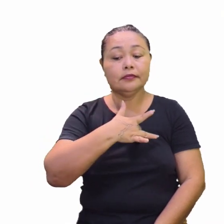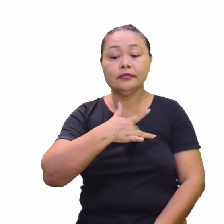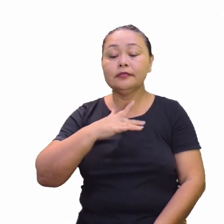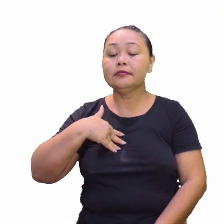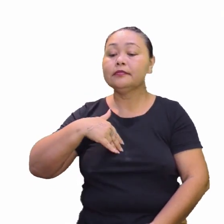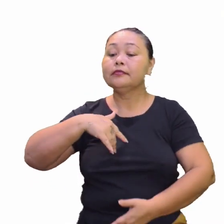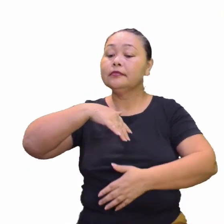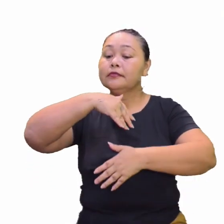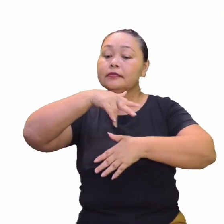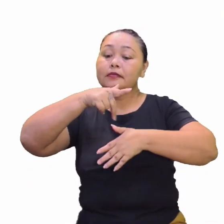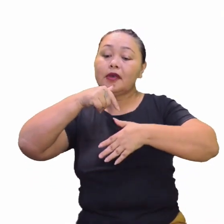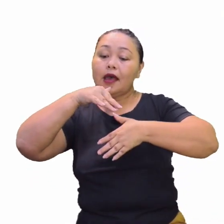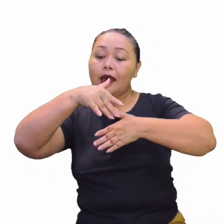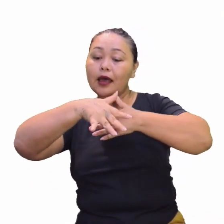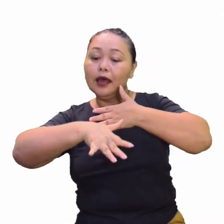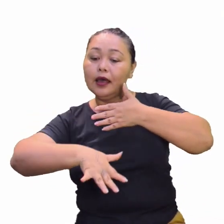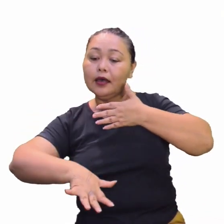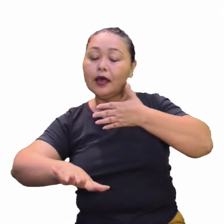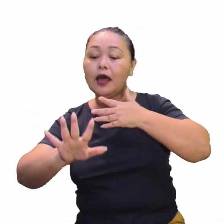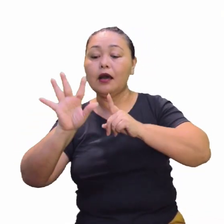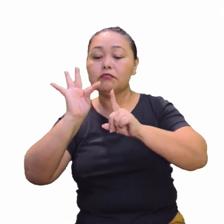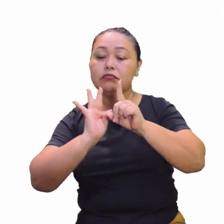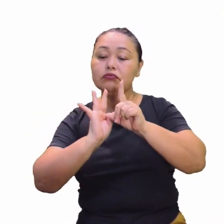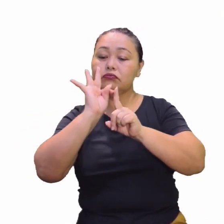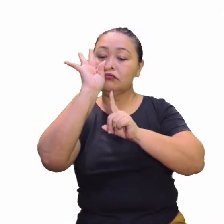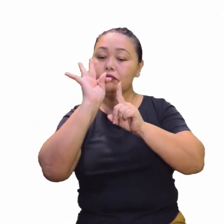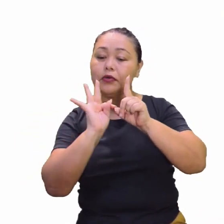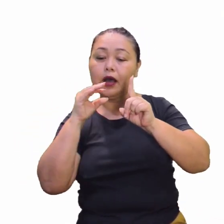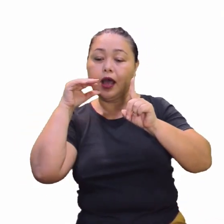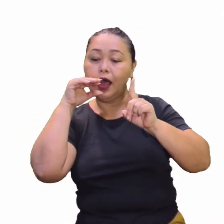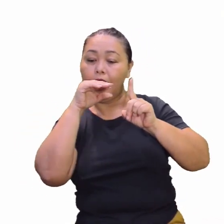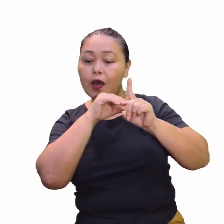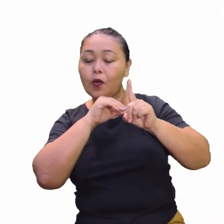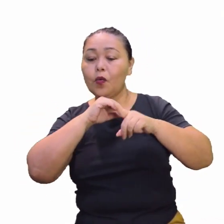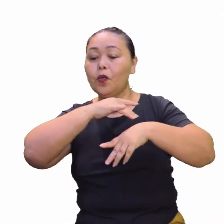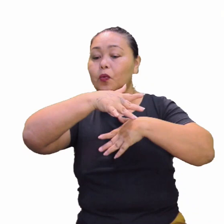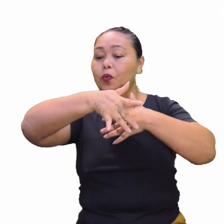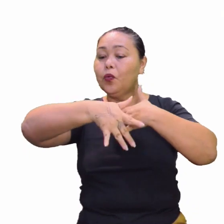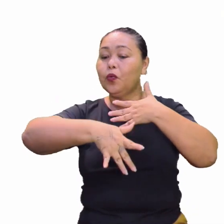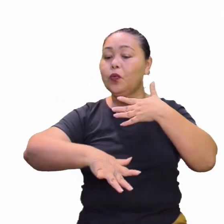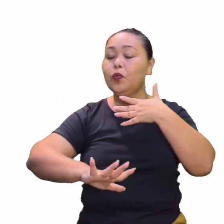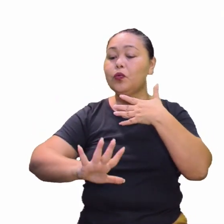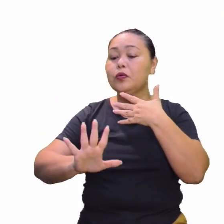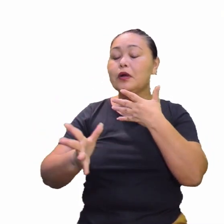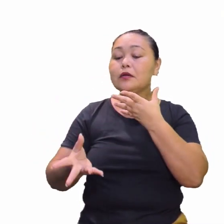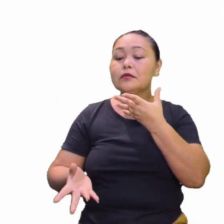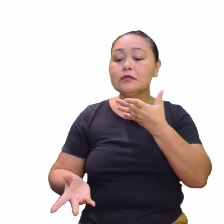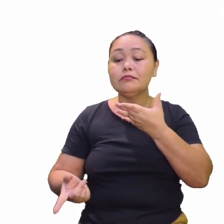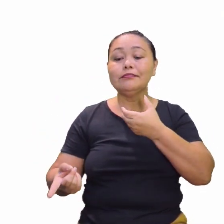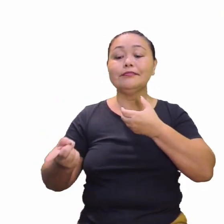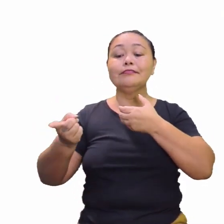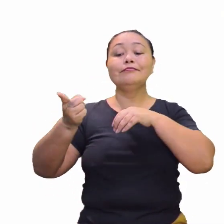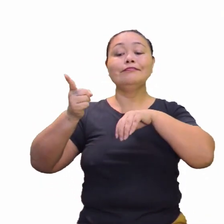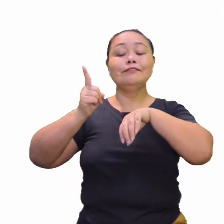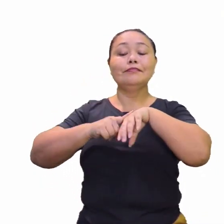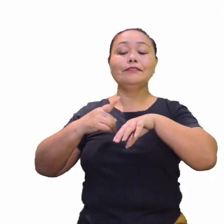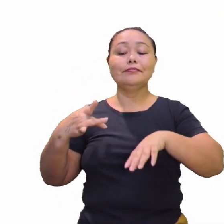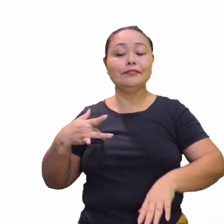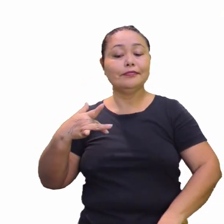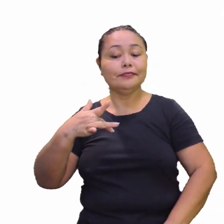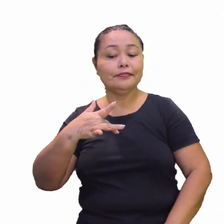com águas termais, lugares exóticos que vai restabelecer sua